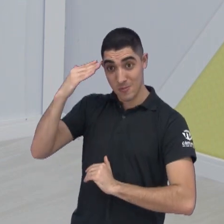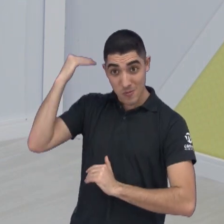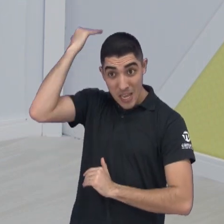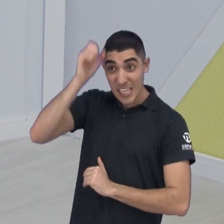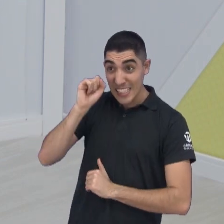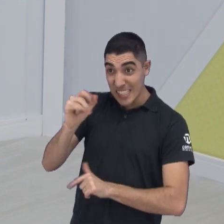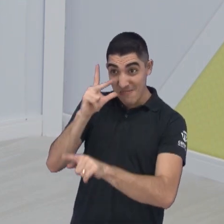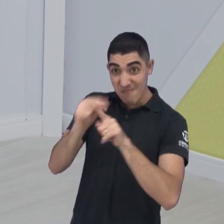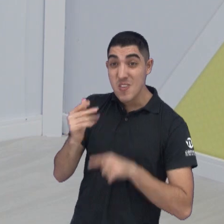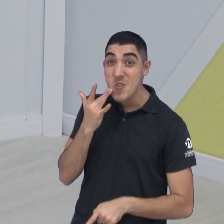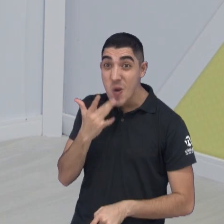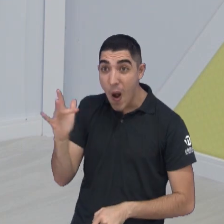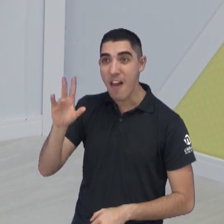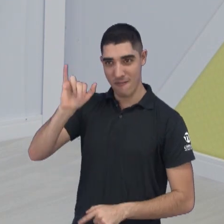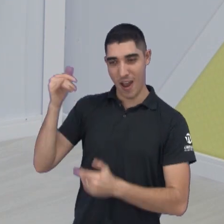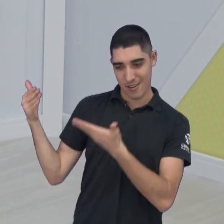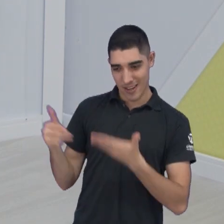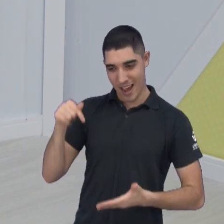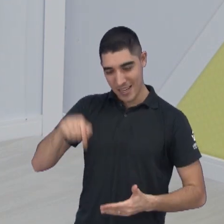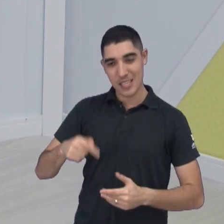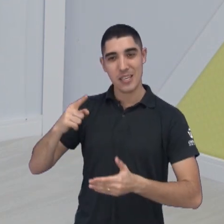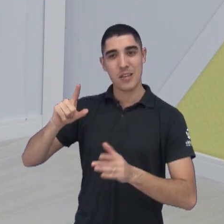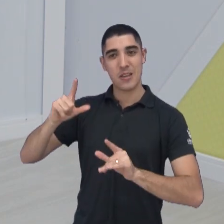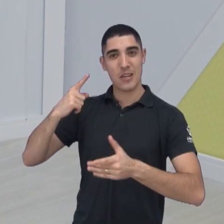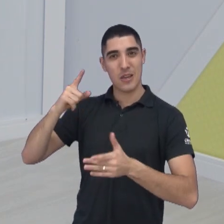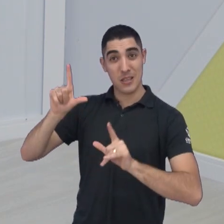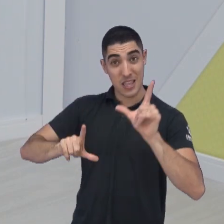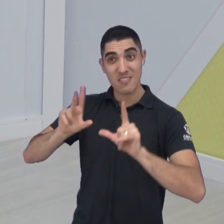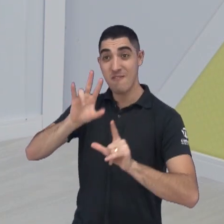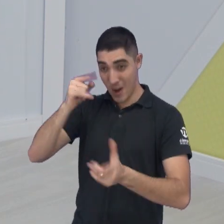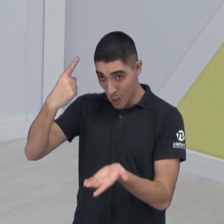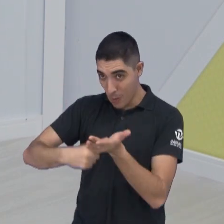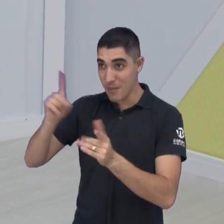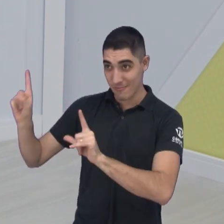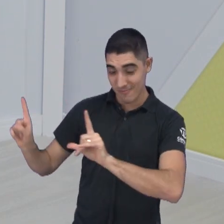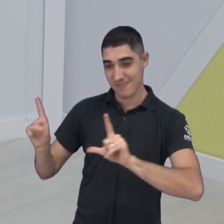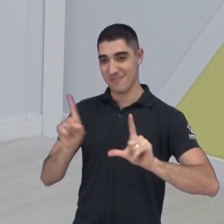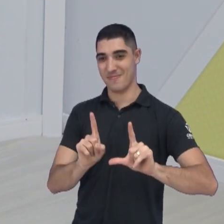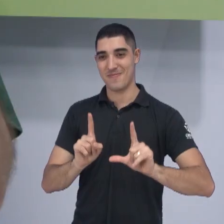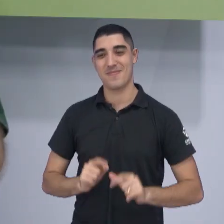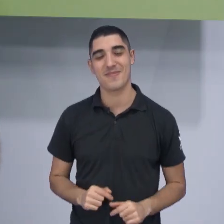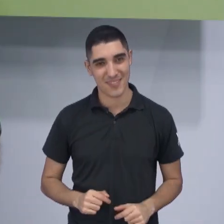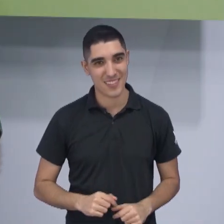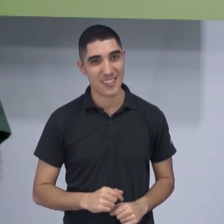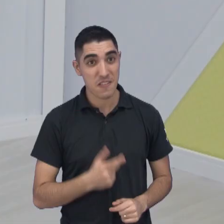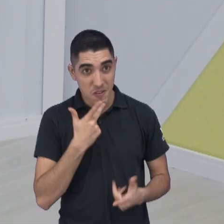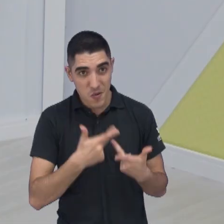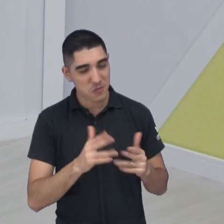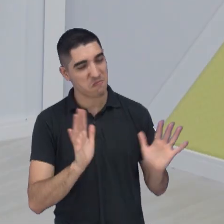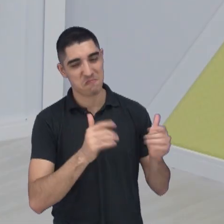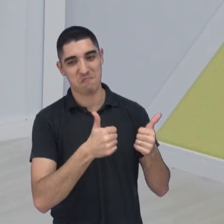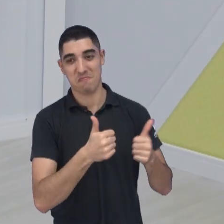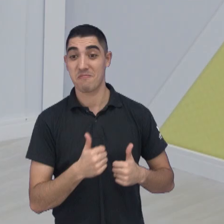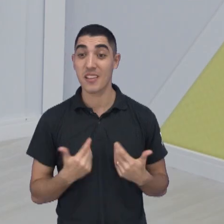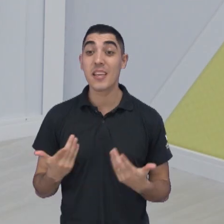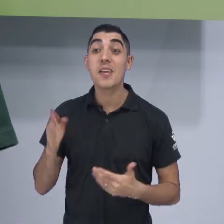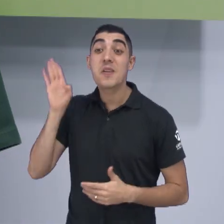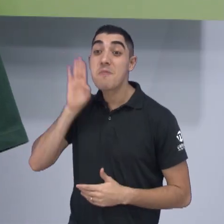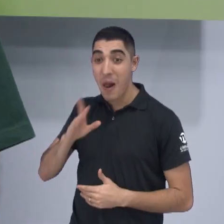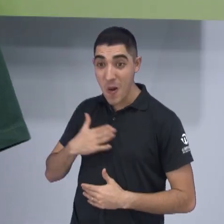ouro do México, vai vir aqui no Hora do Esporte, tá combinado já aí, já avisei. Da luta, mais alguma coisa, Brunão? Fechou? E o Paulo